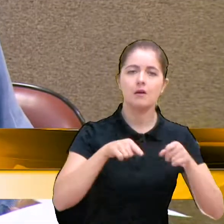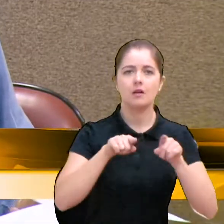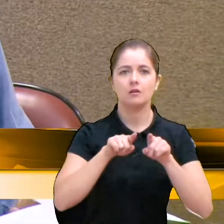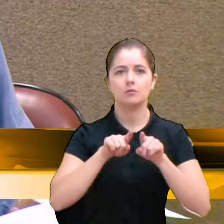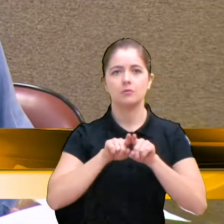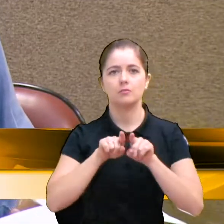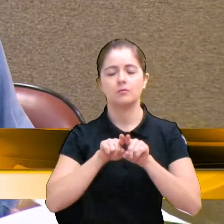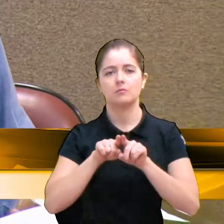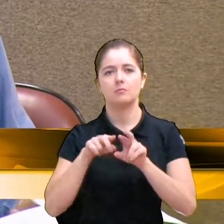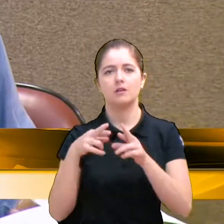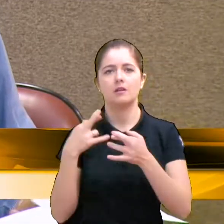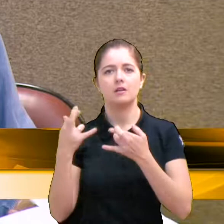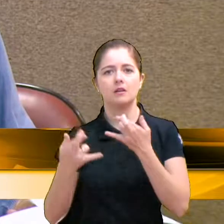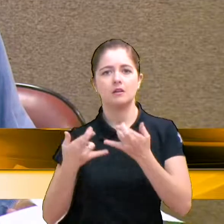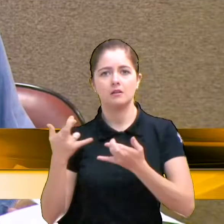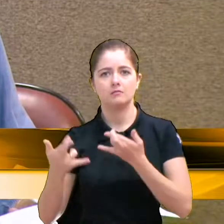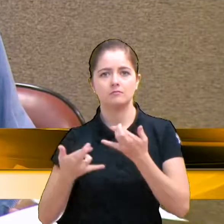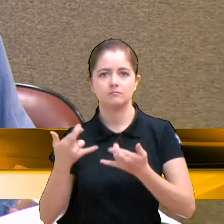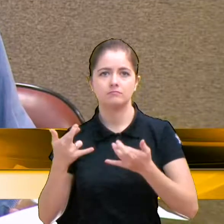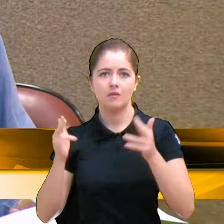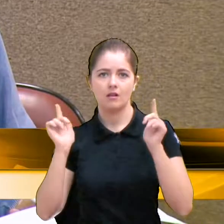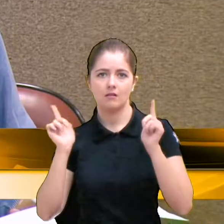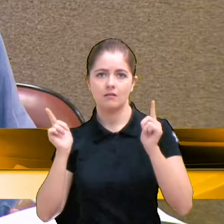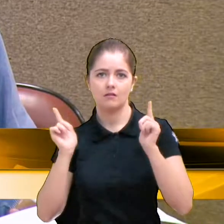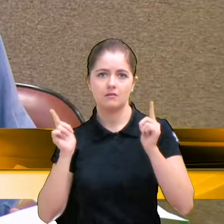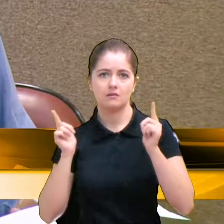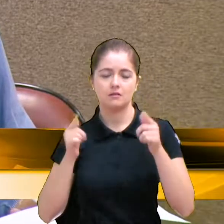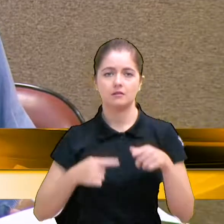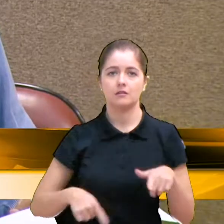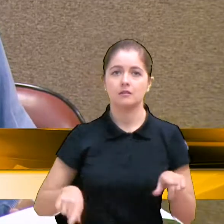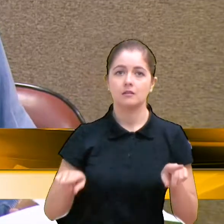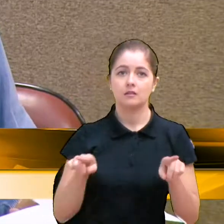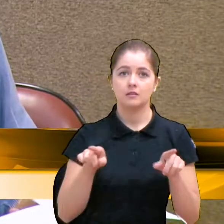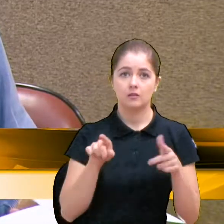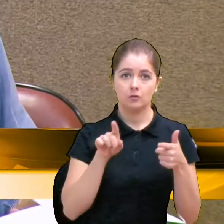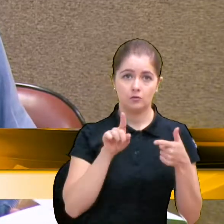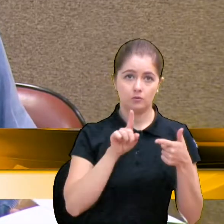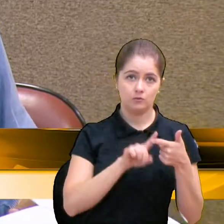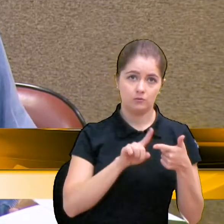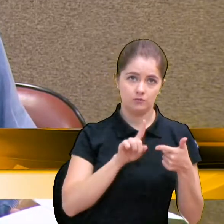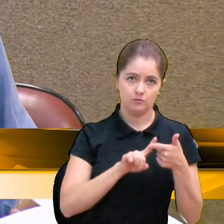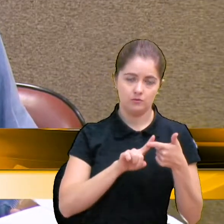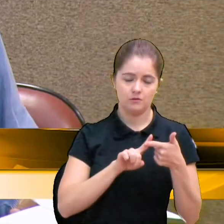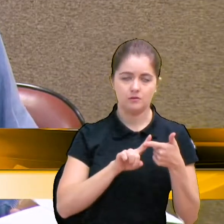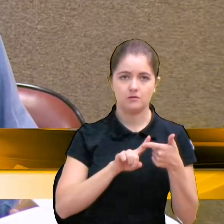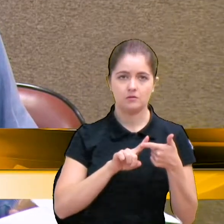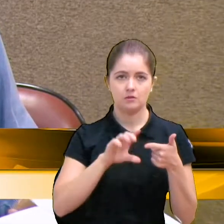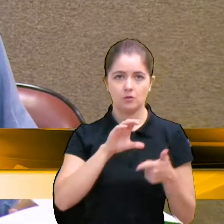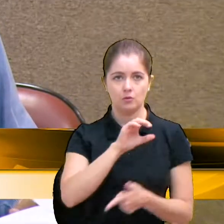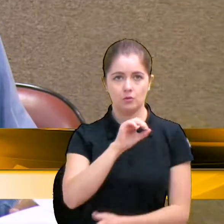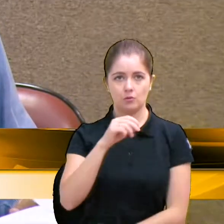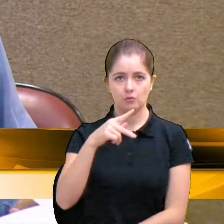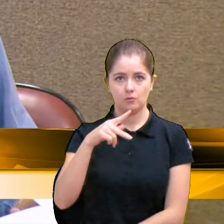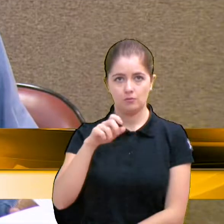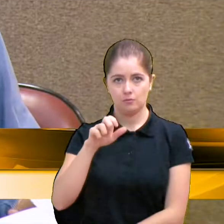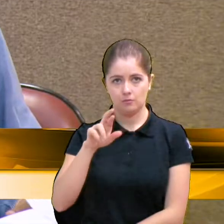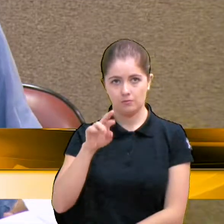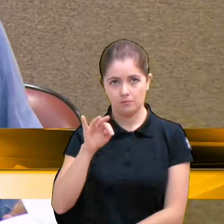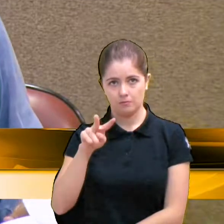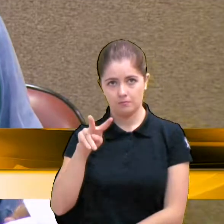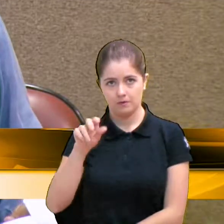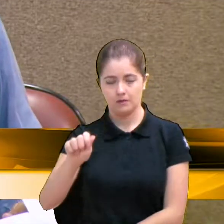E 2. Cooperações entre os governos e iniciativas privadas e os demais setores da sociedade no processo